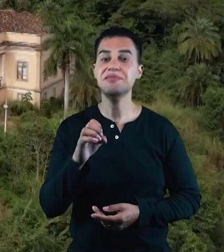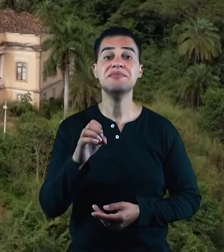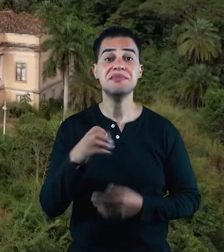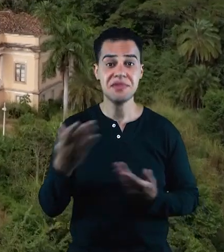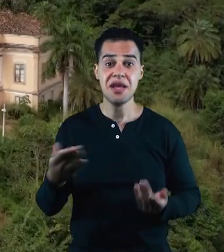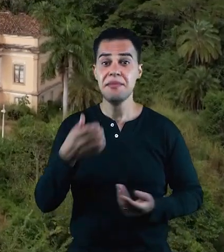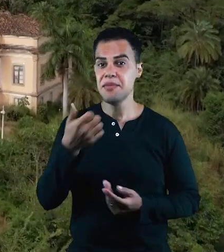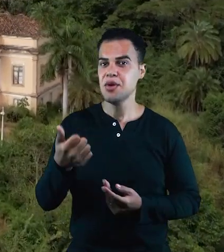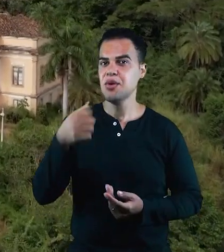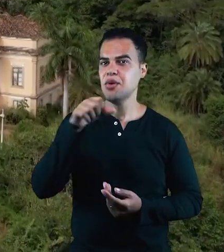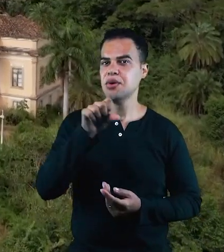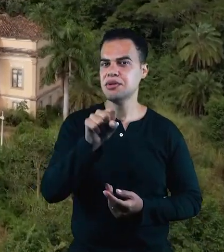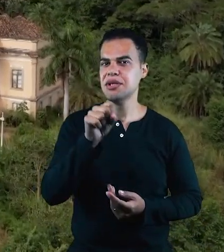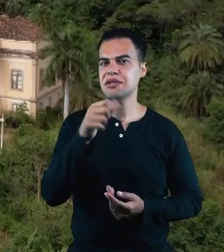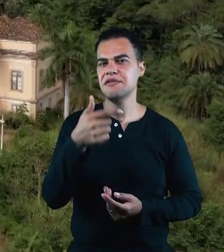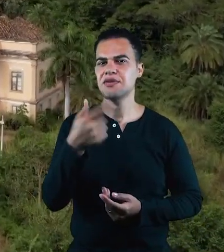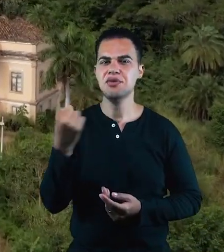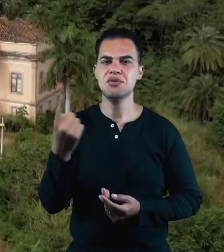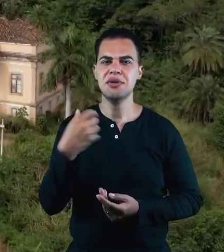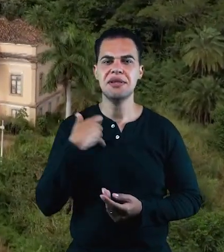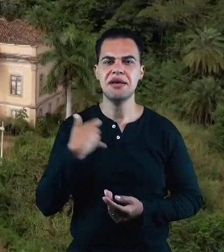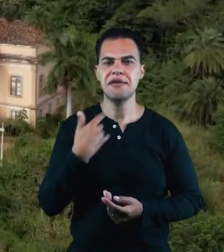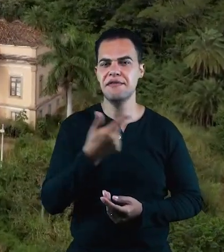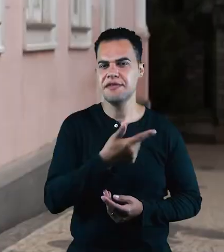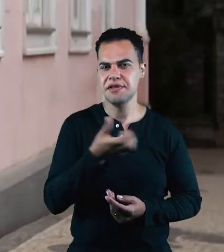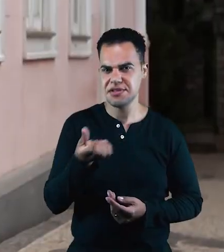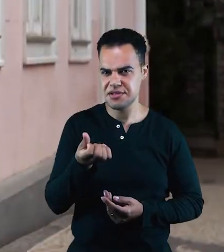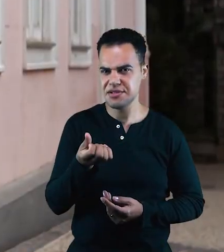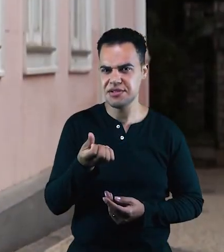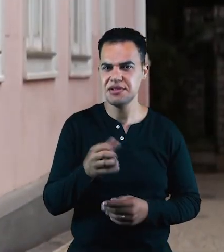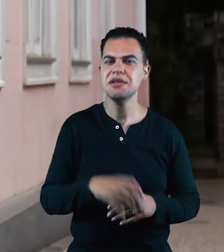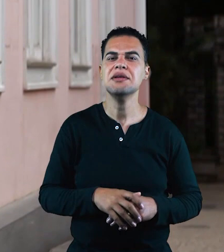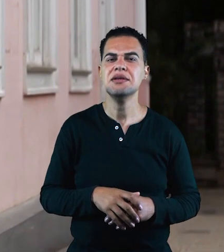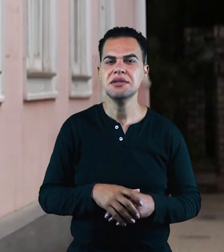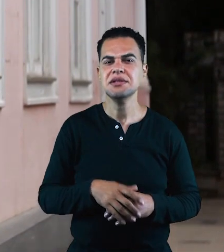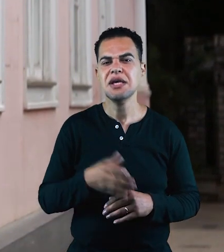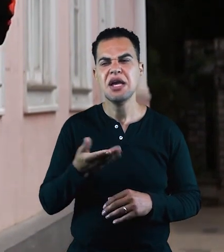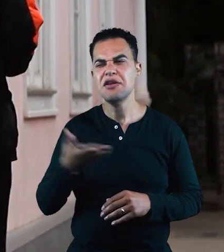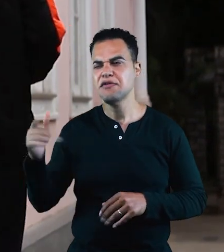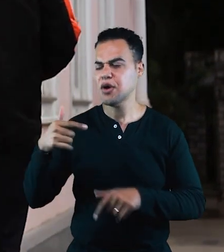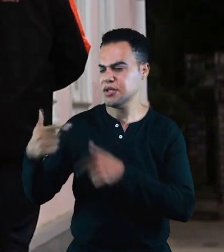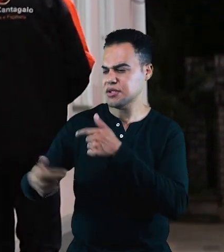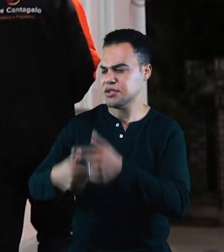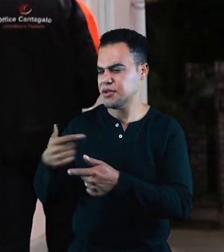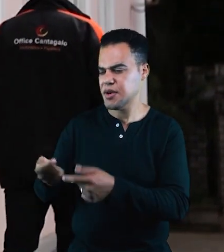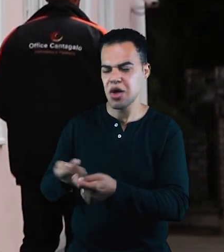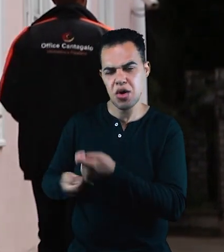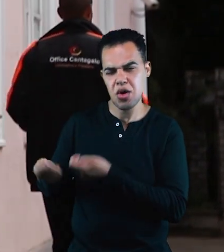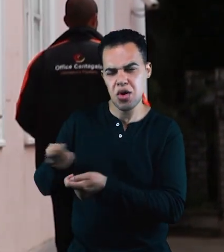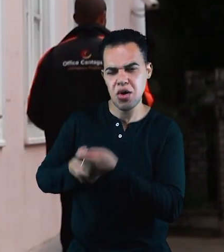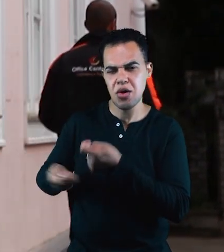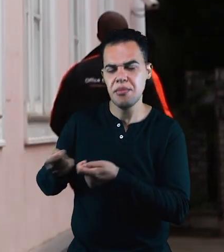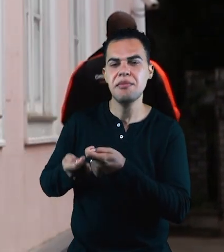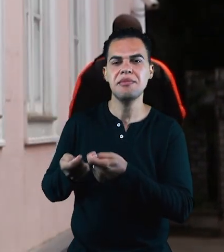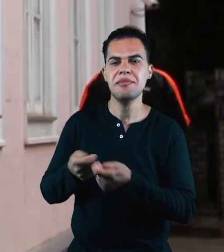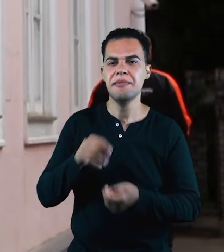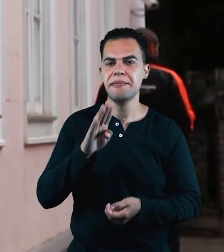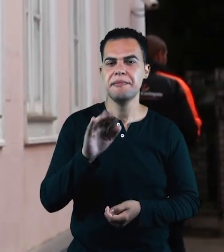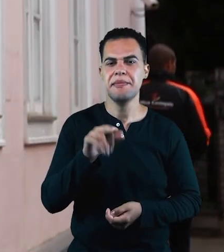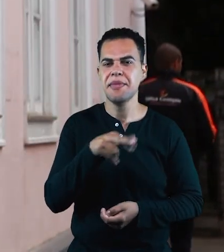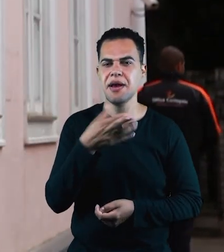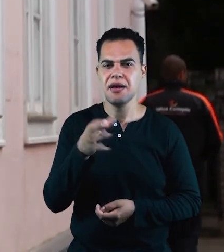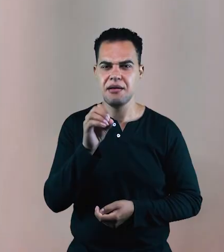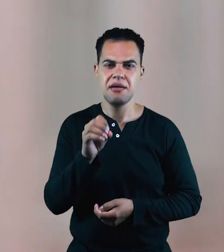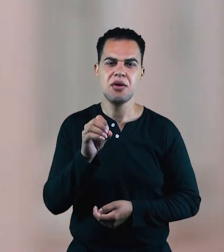em 1821, com 26 anos. Foi trabalhar no comércio do Barão de